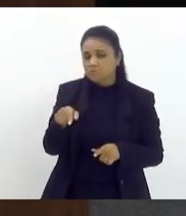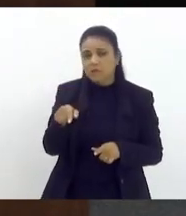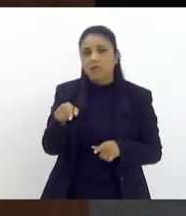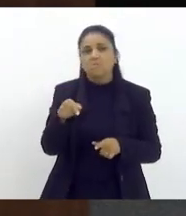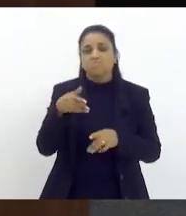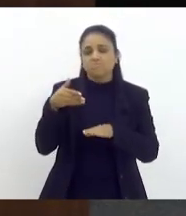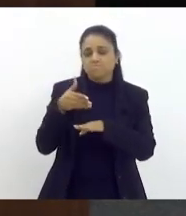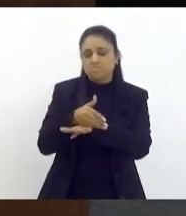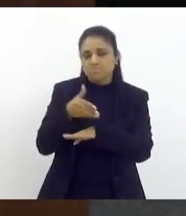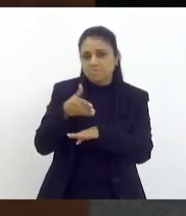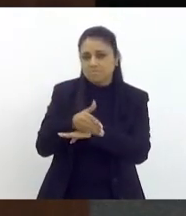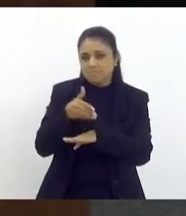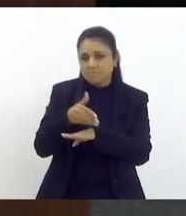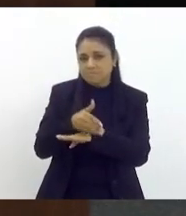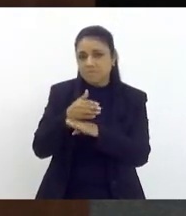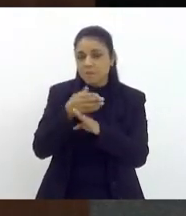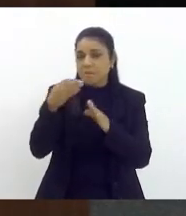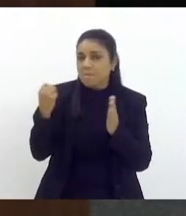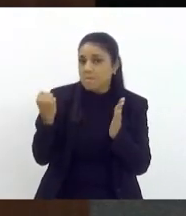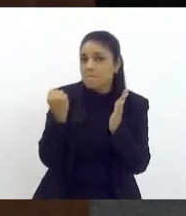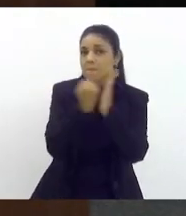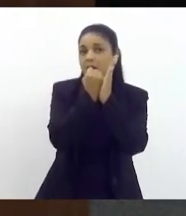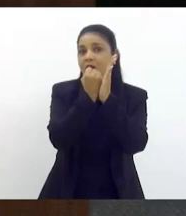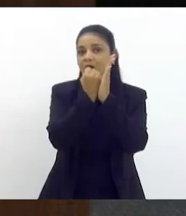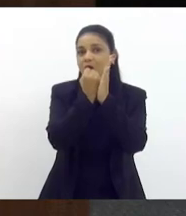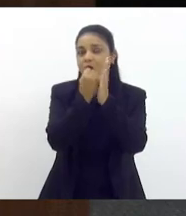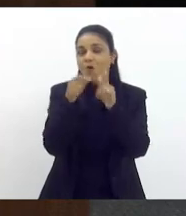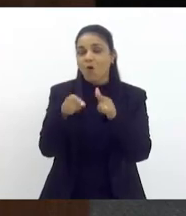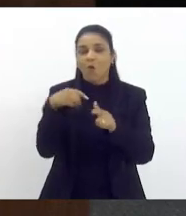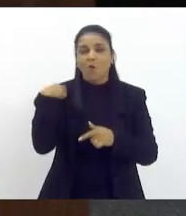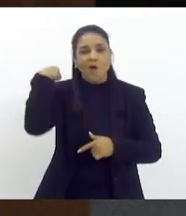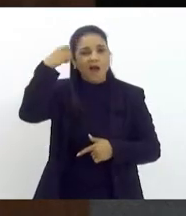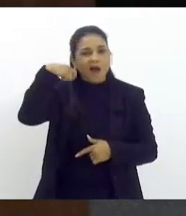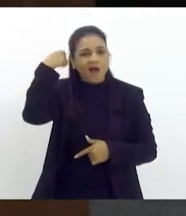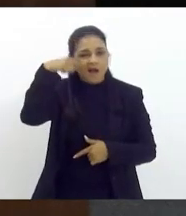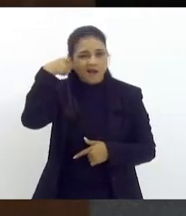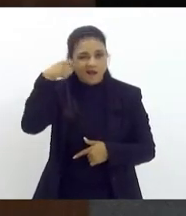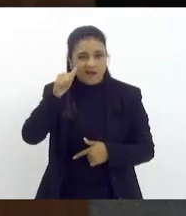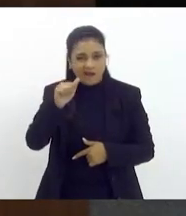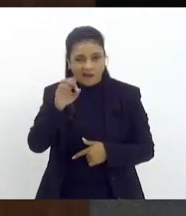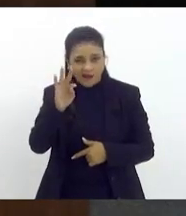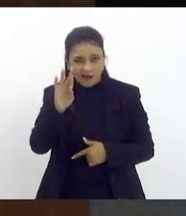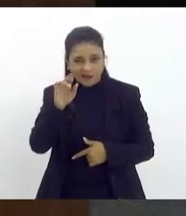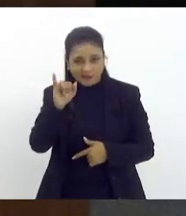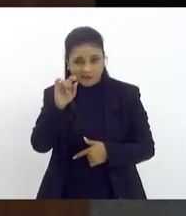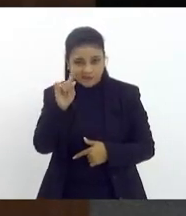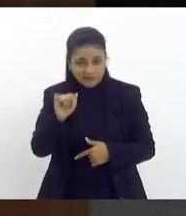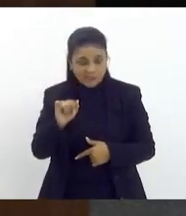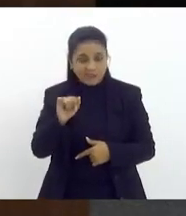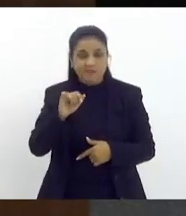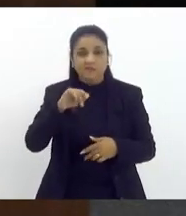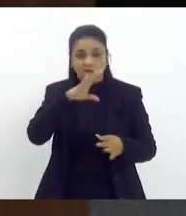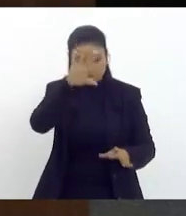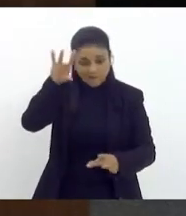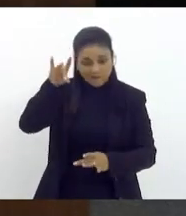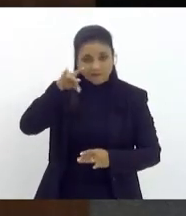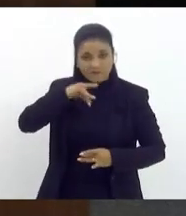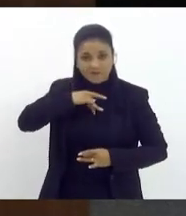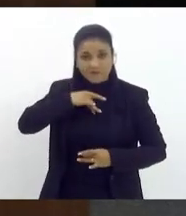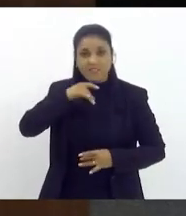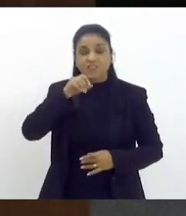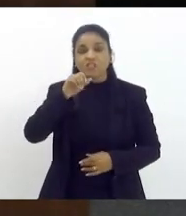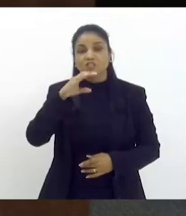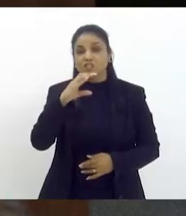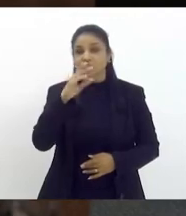sua participação exemplar istopende da como atriz quando interpretou Chica da Silva no cinema